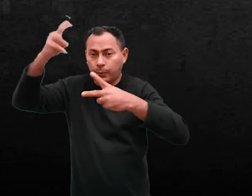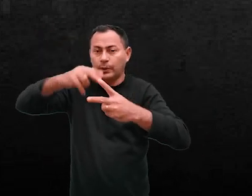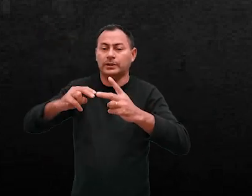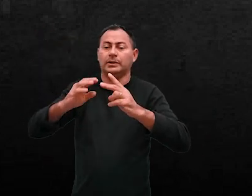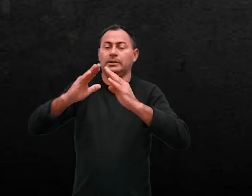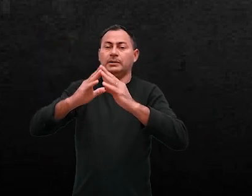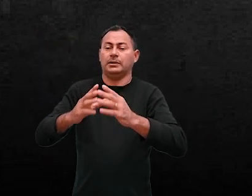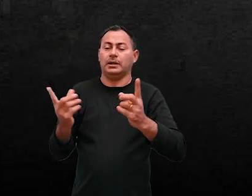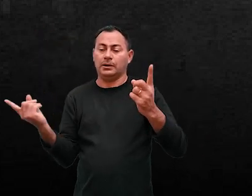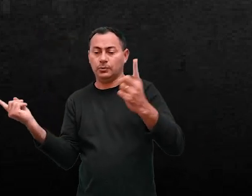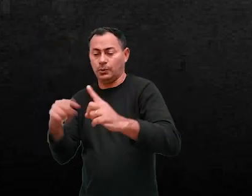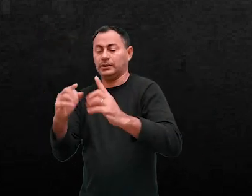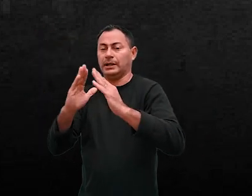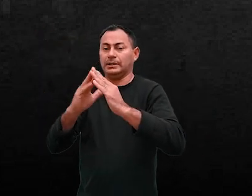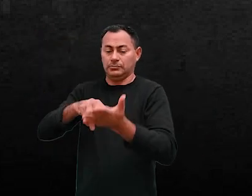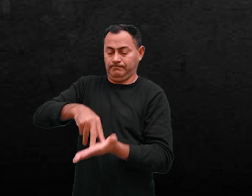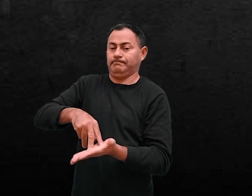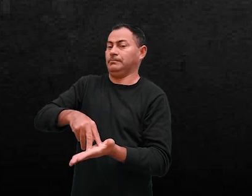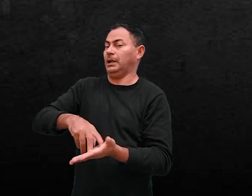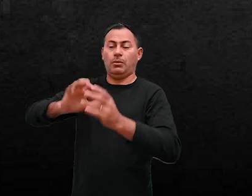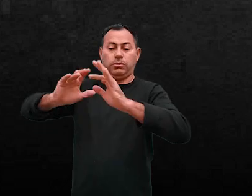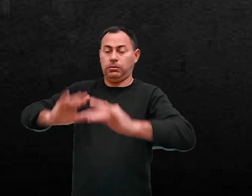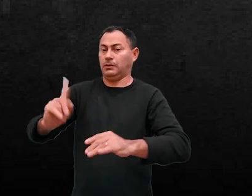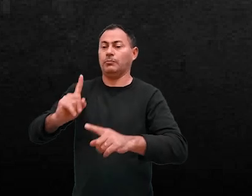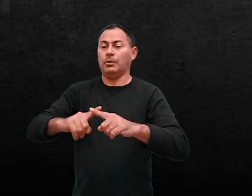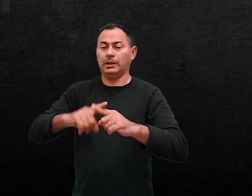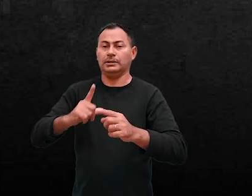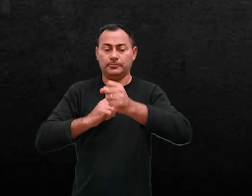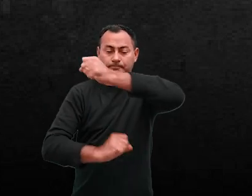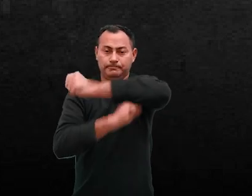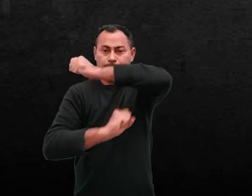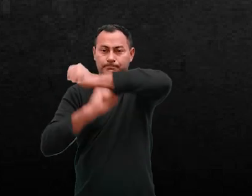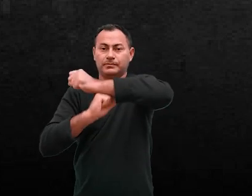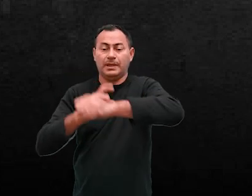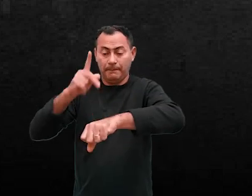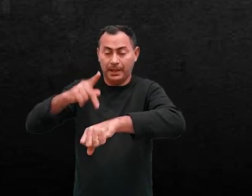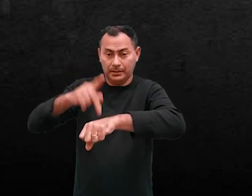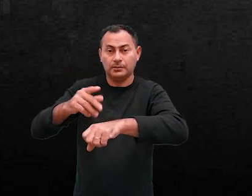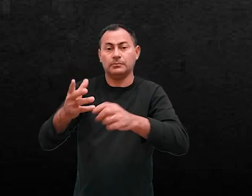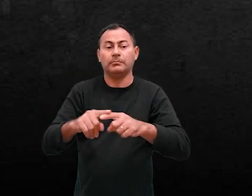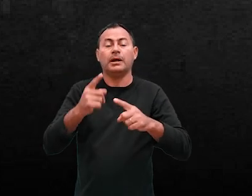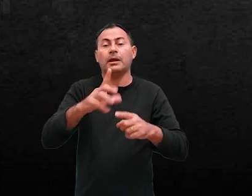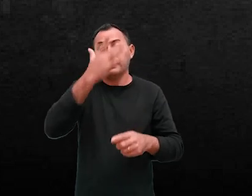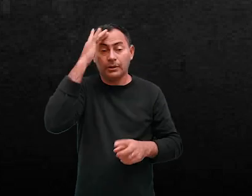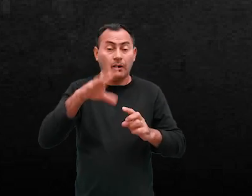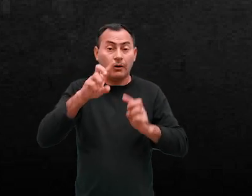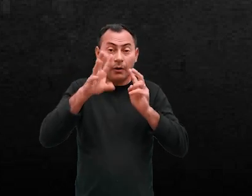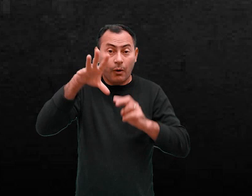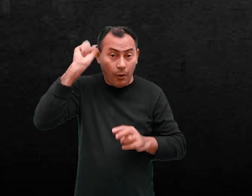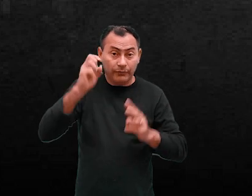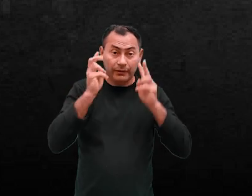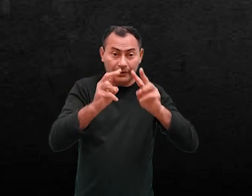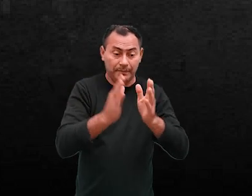ventos e deram contra aquela casa, e ela não caiu, porque tinha seus alicerces na rocha. Mas quem ouve essas